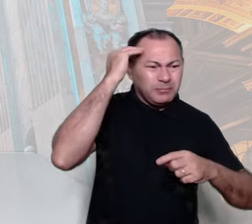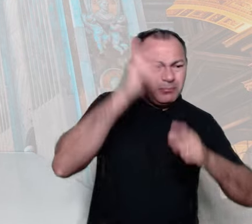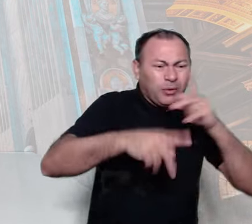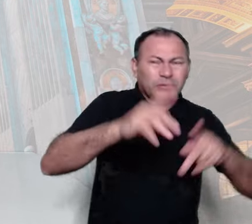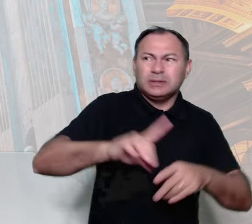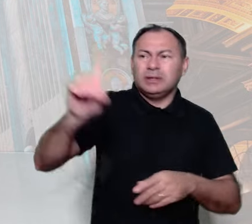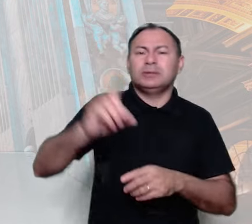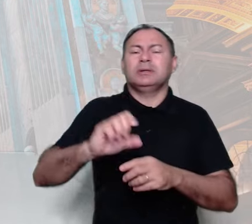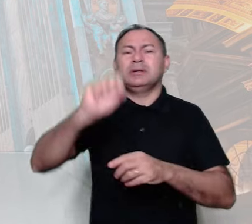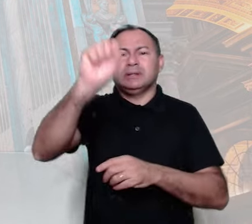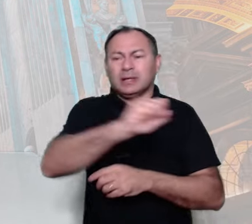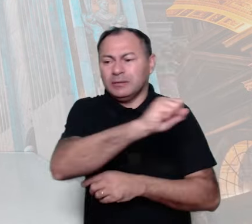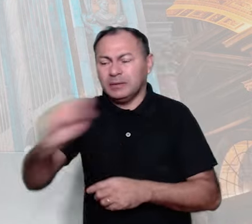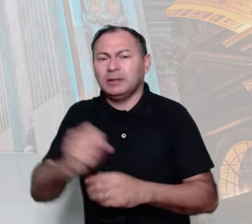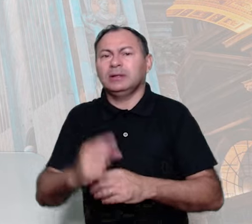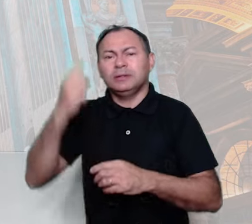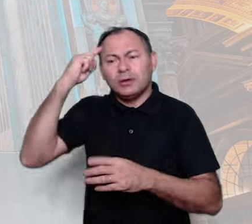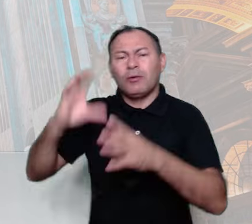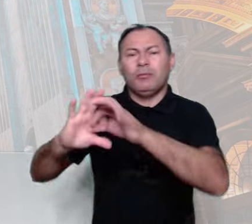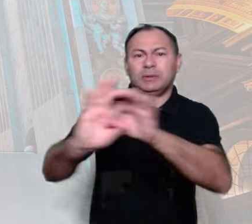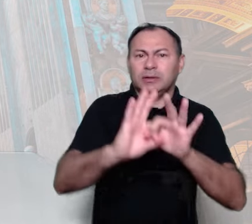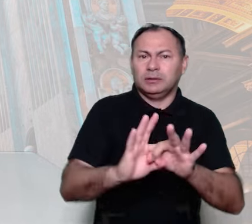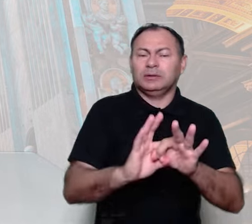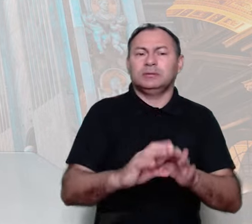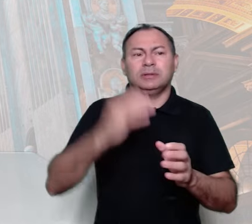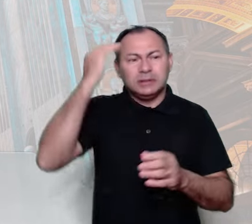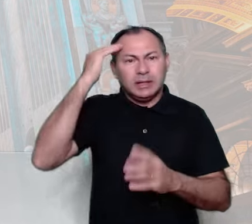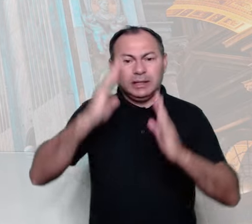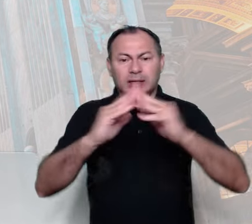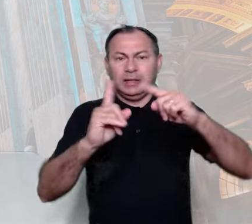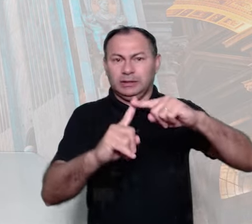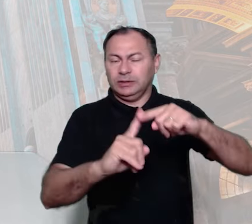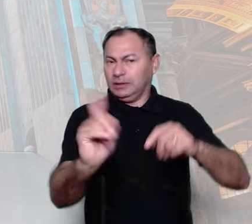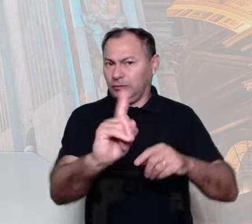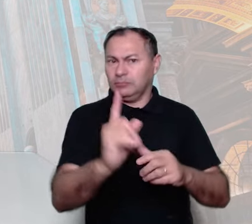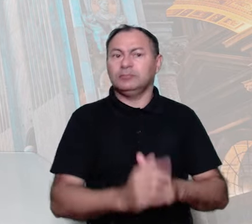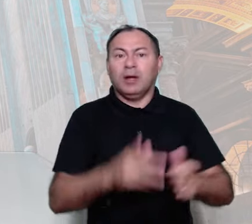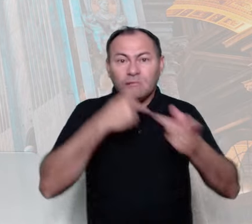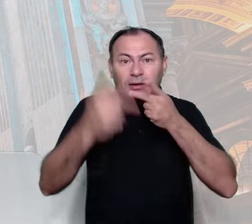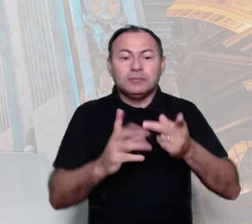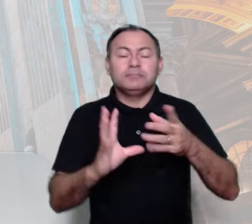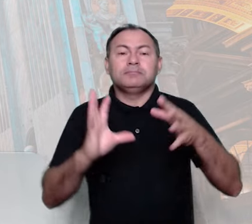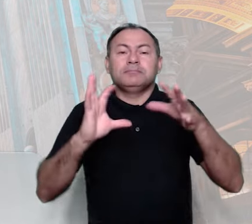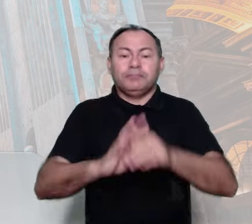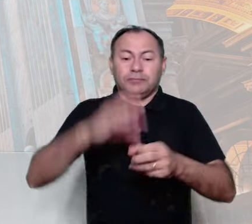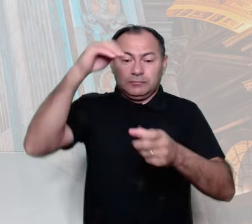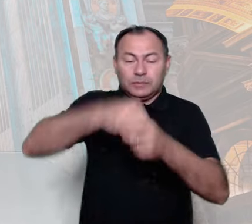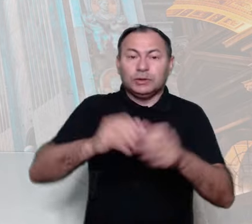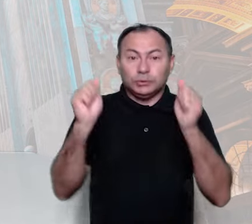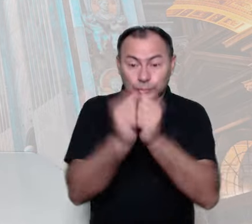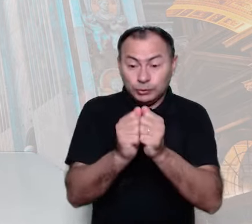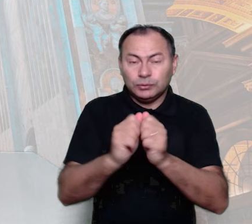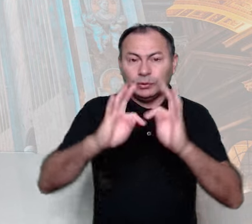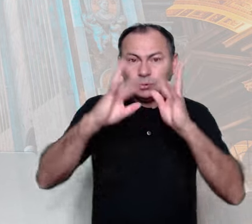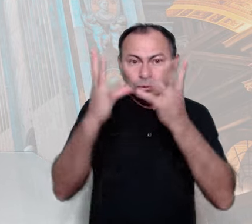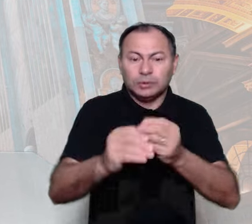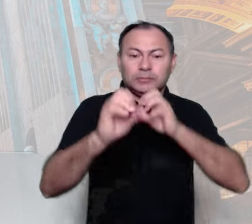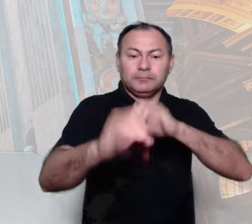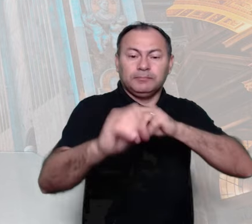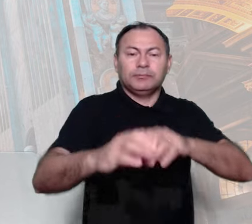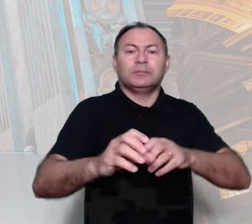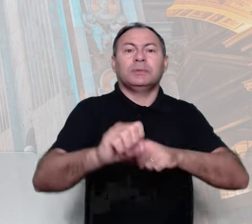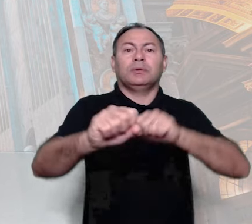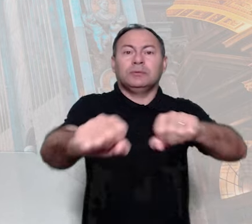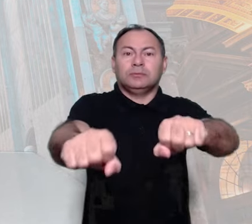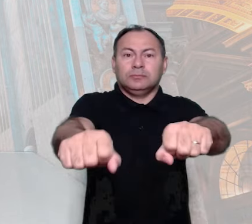noção povo de Deus, noção de sacramento, noção de comunhão, noção de igreja. Não, se trata de colher no seu conjunto todo